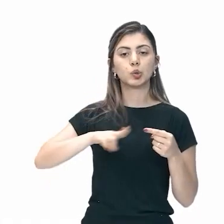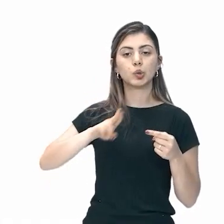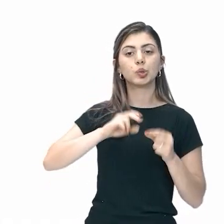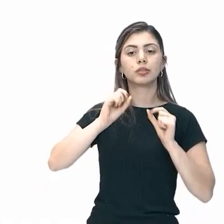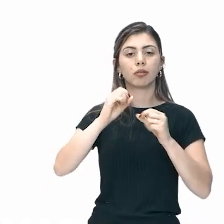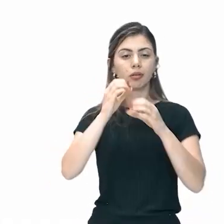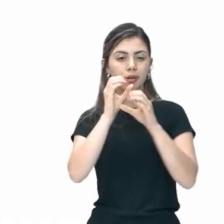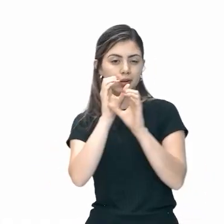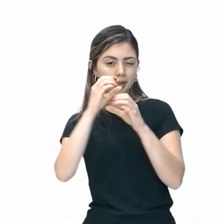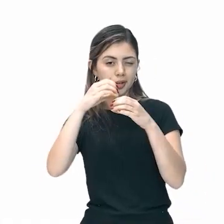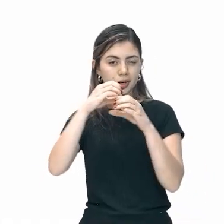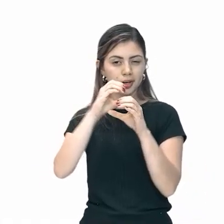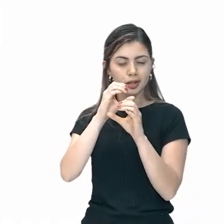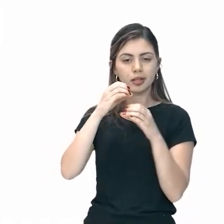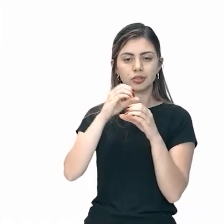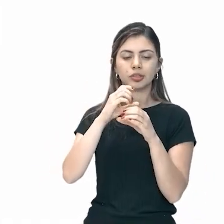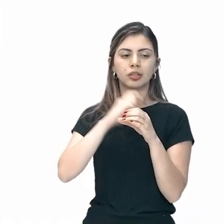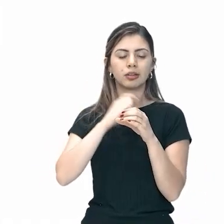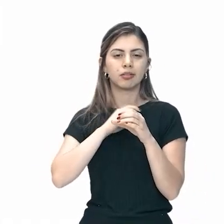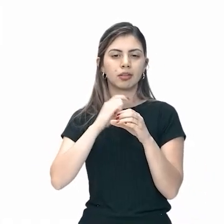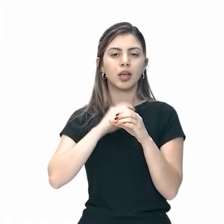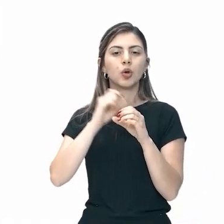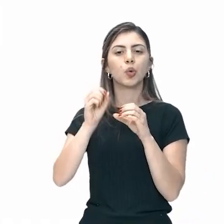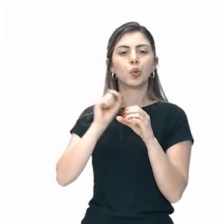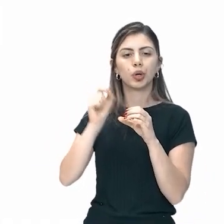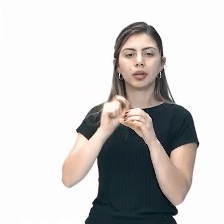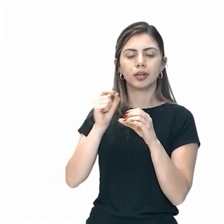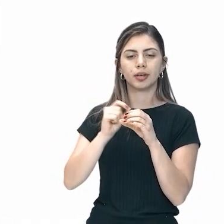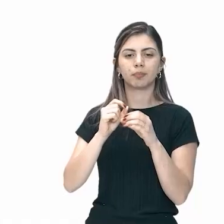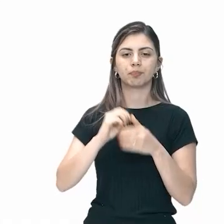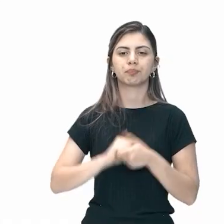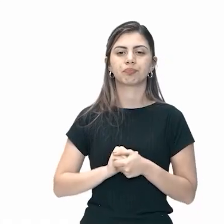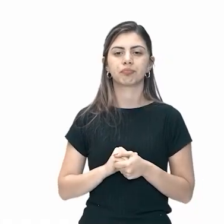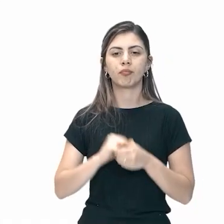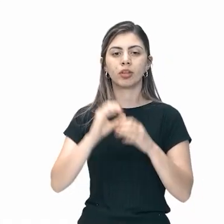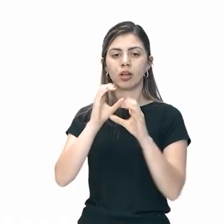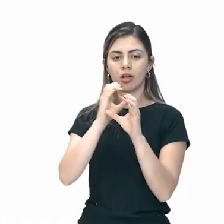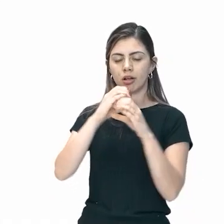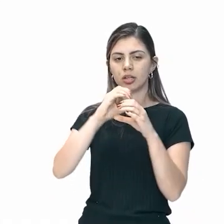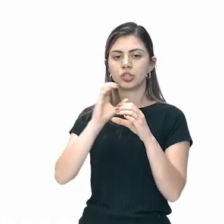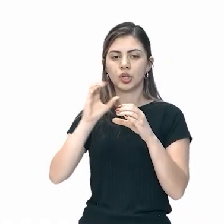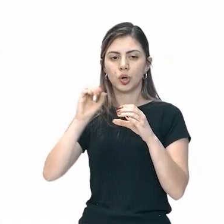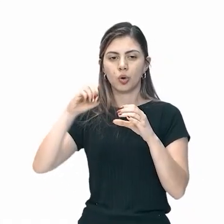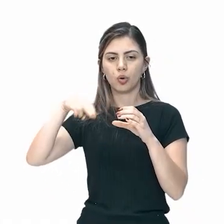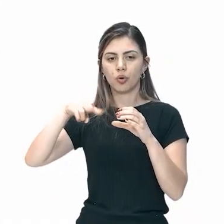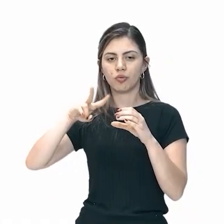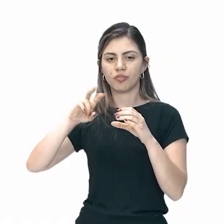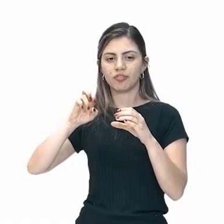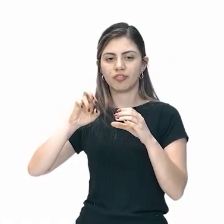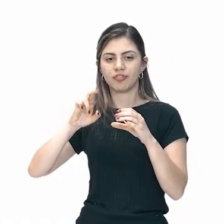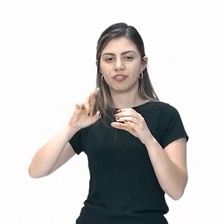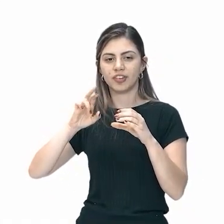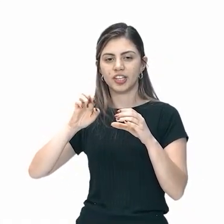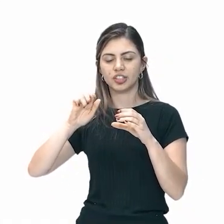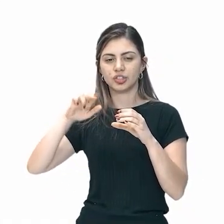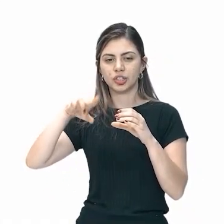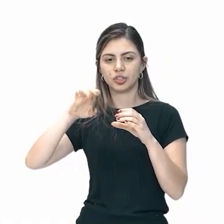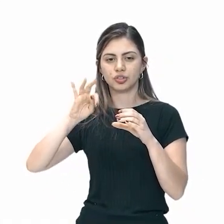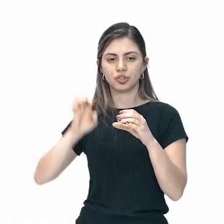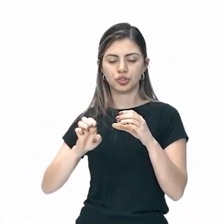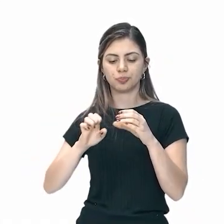lentes que vão convergir os raios de luz. Tá? Então, a gente usa lente convergente. Já